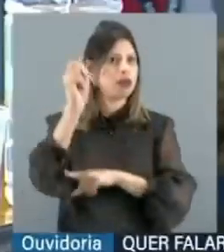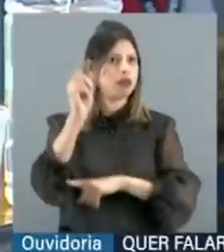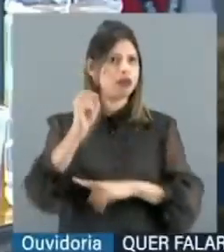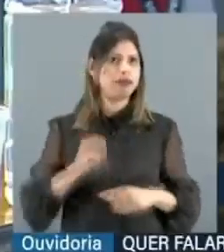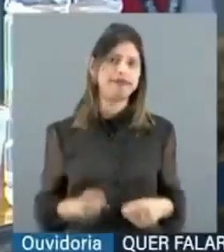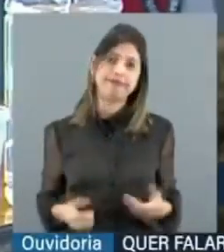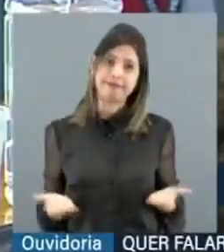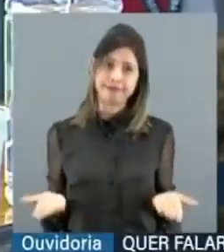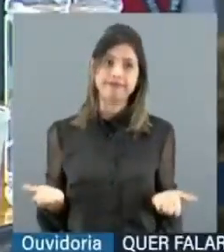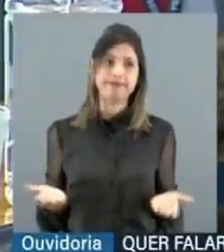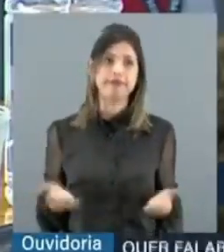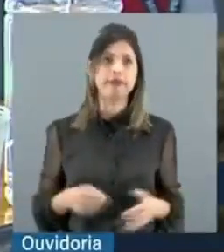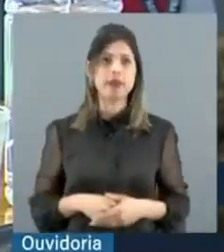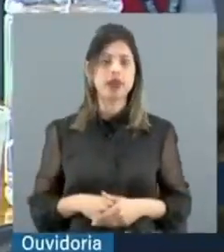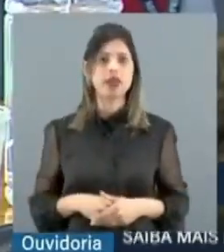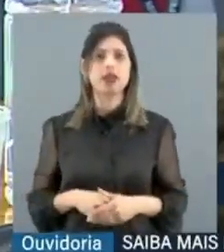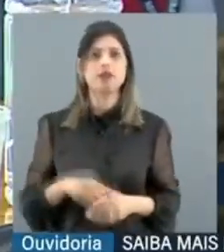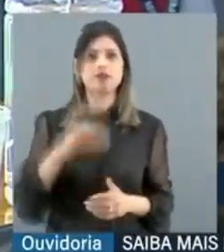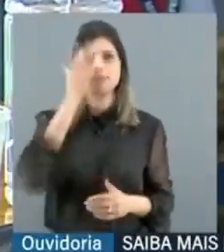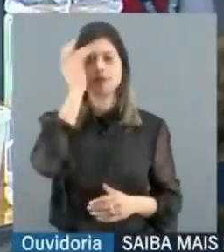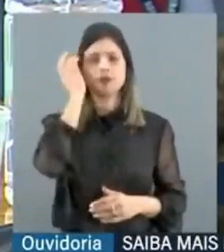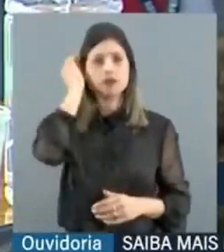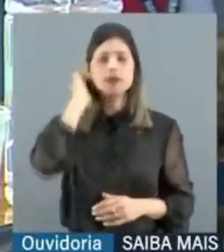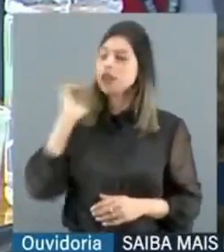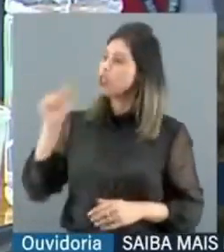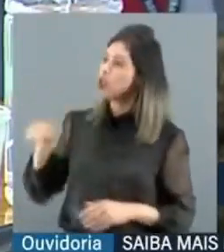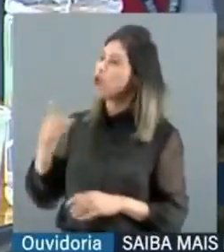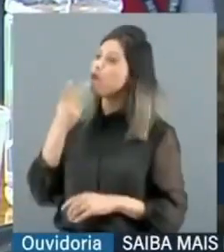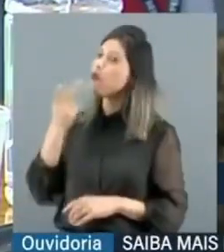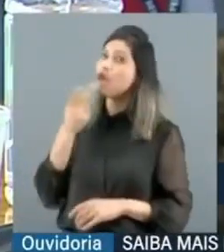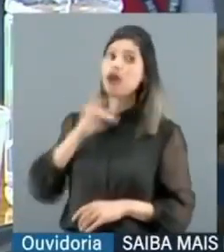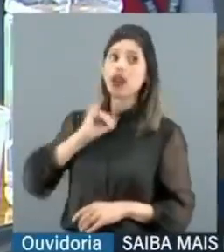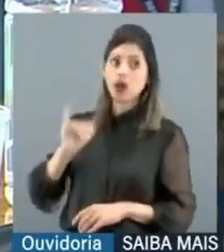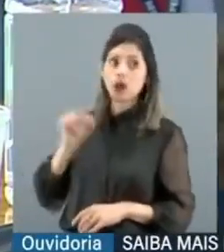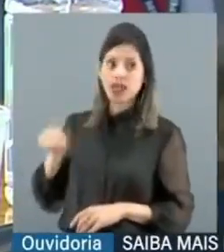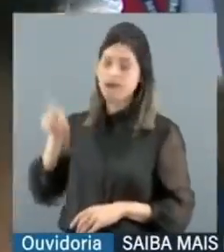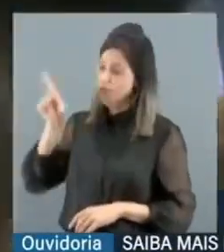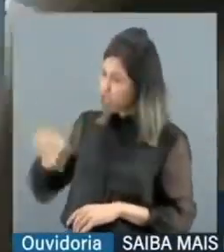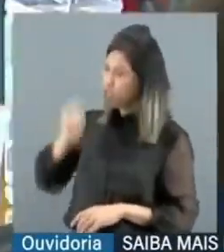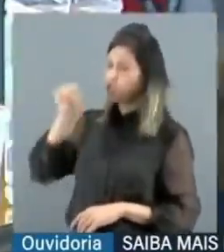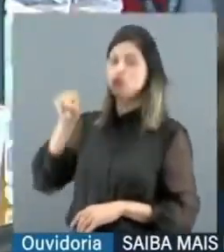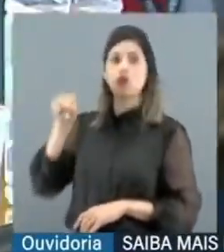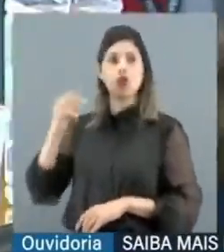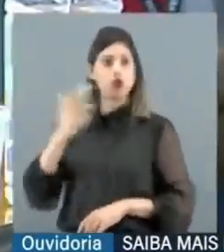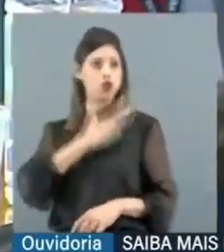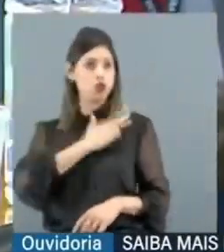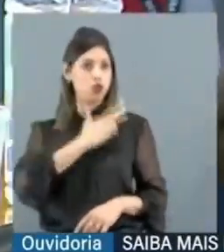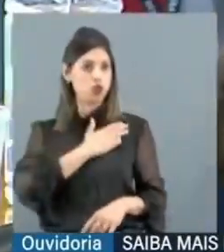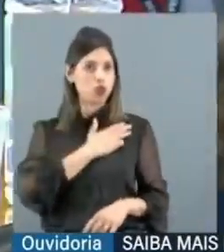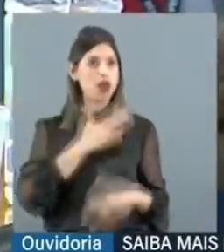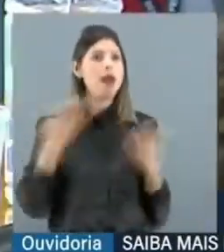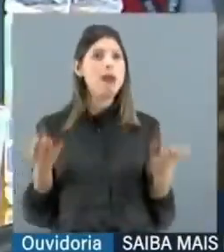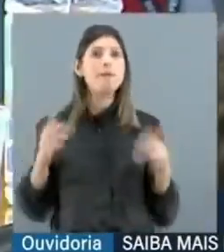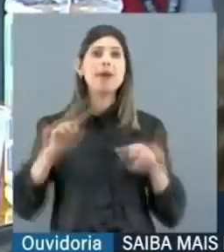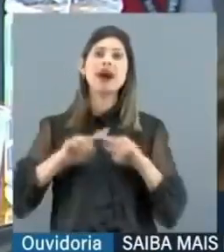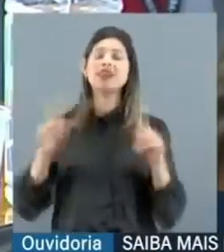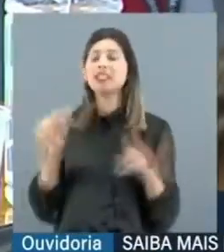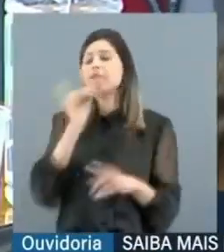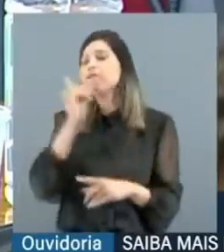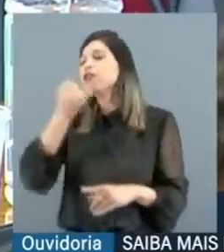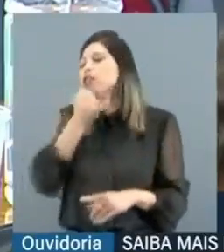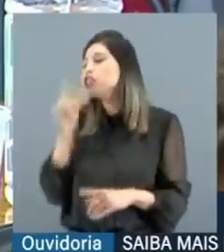Só quero falar para todos que estão aqui, a vossas excelências, que esse ministro da Defesa é o ministro do Lula, foi ele que indicou. Então, infelizmente, a relatora não está aqui nesse